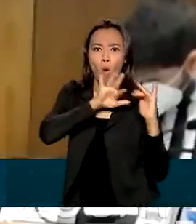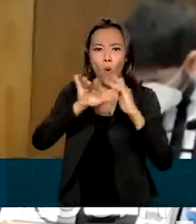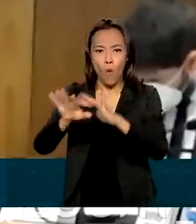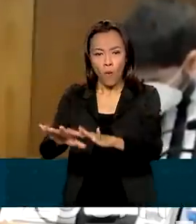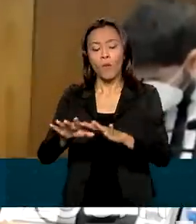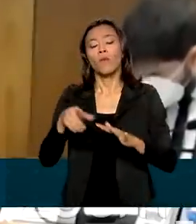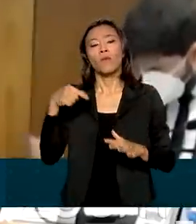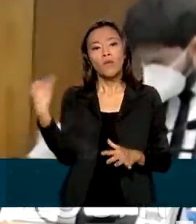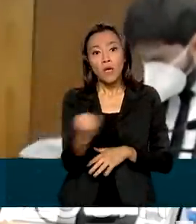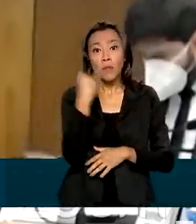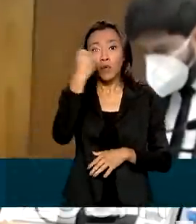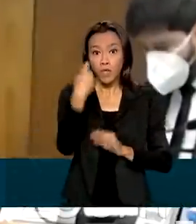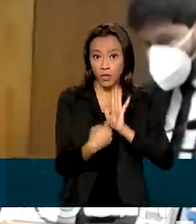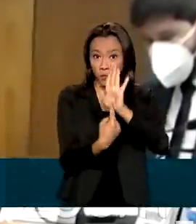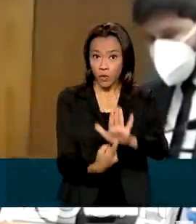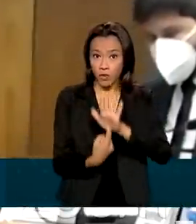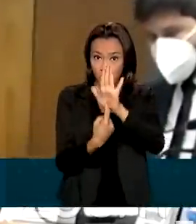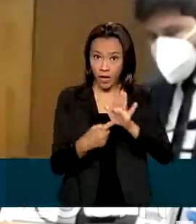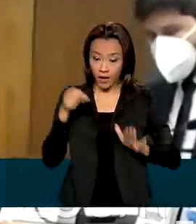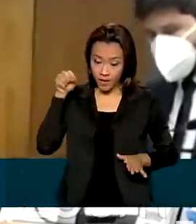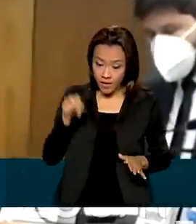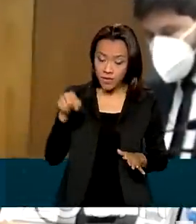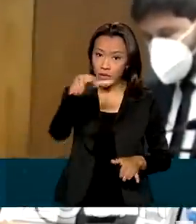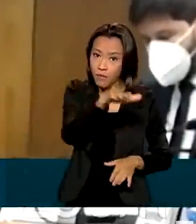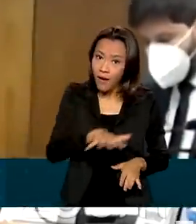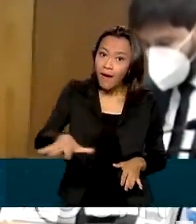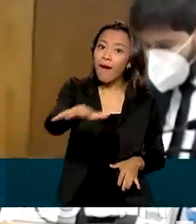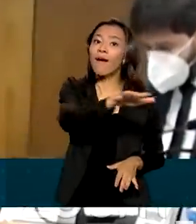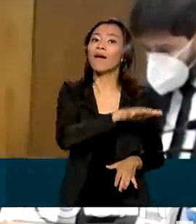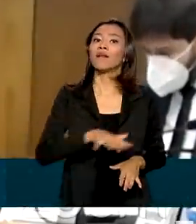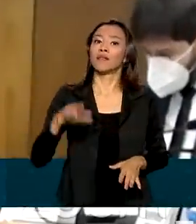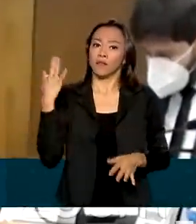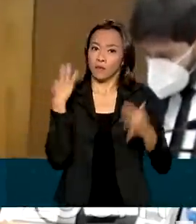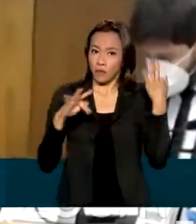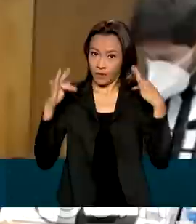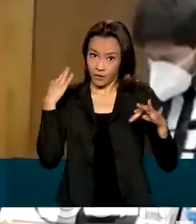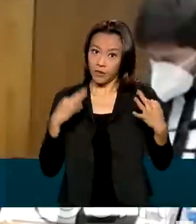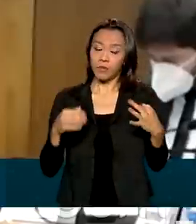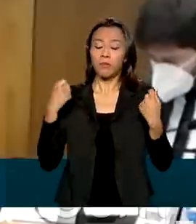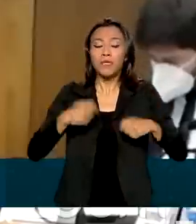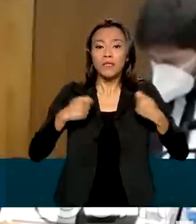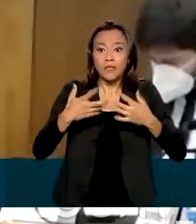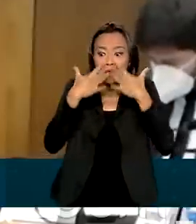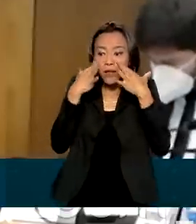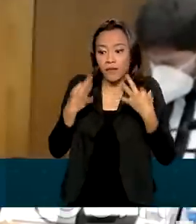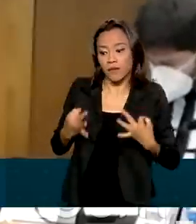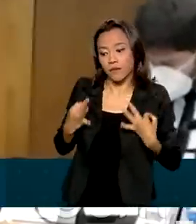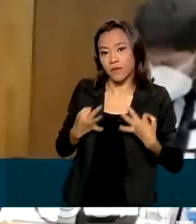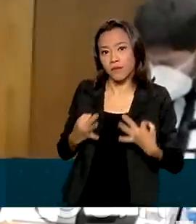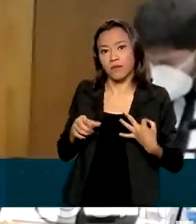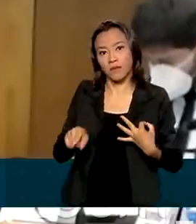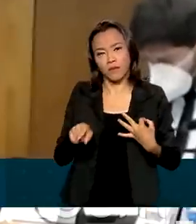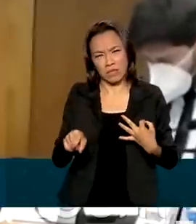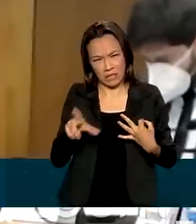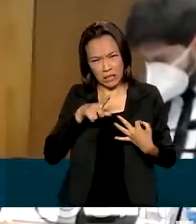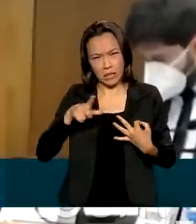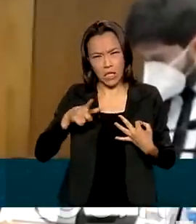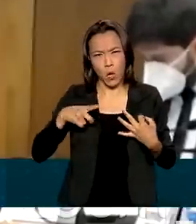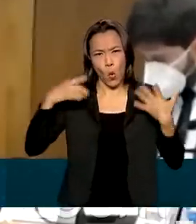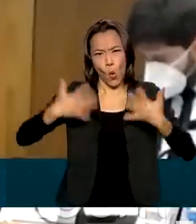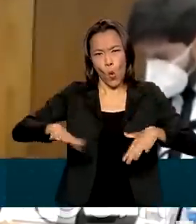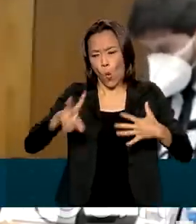destacar, porque esta é uma área da atividade formal que tem que ser olhada com muita atenção, porque ela tem um potencial